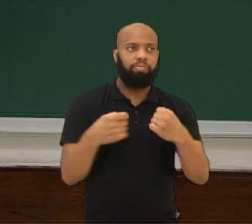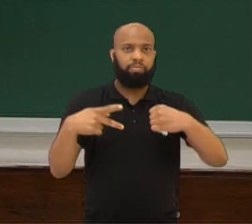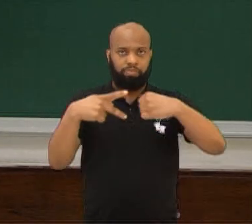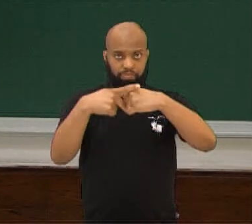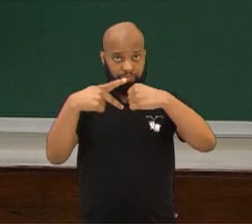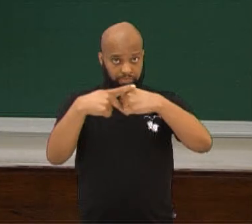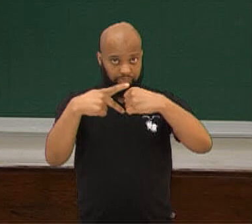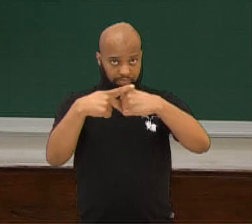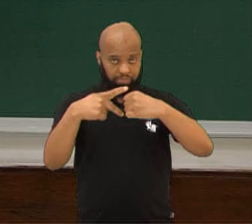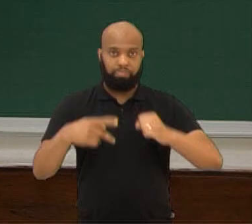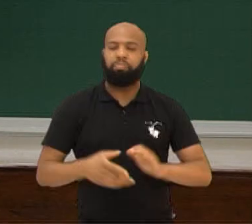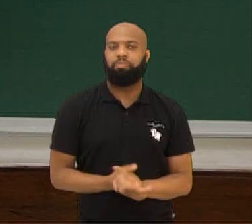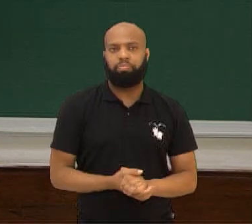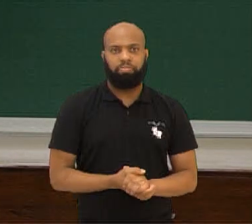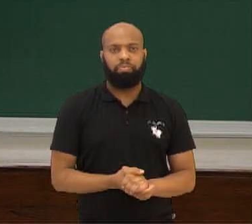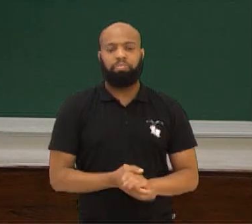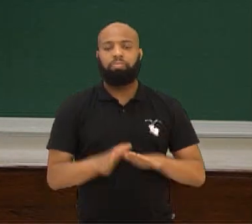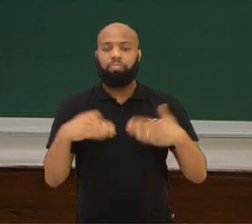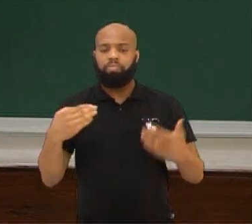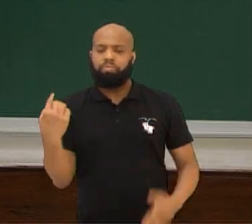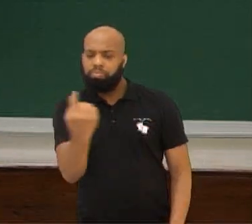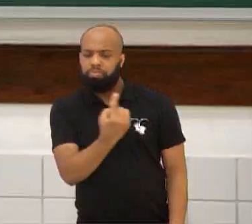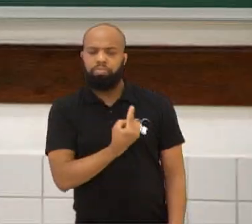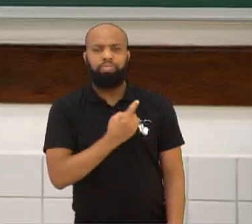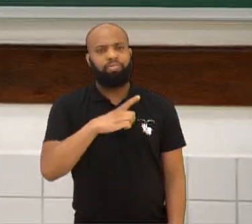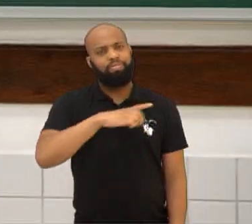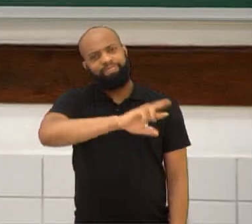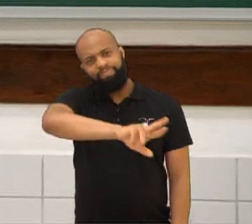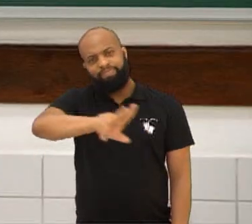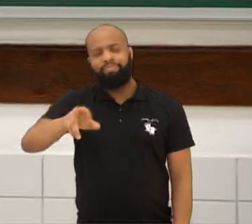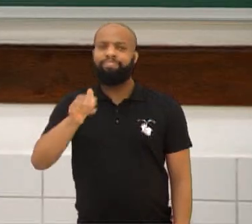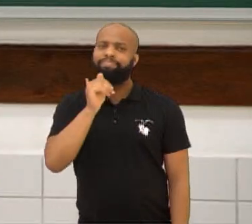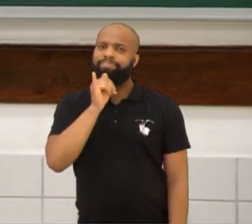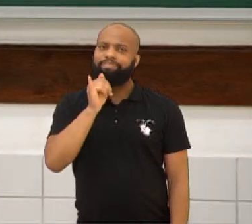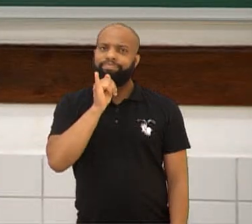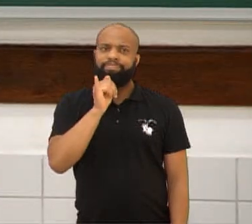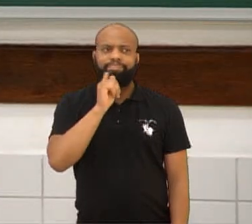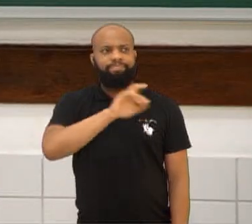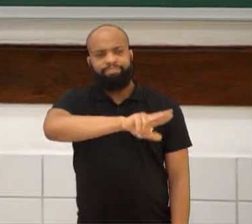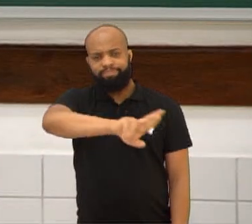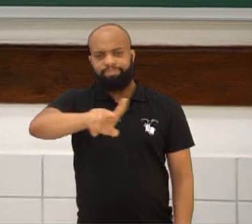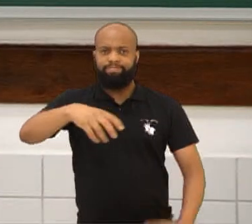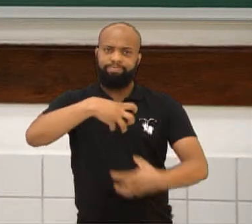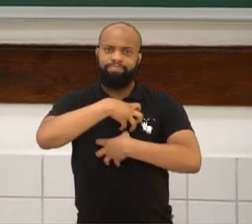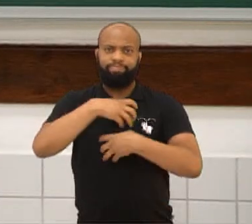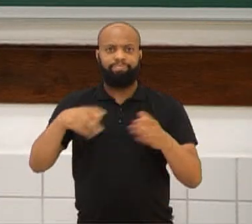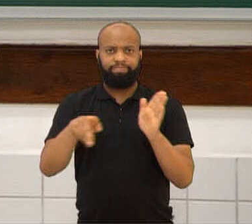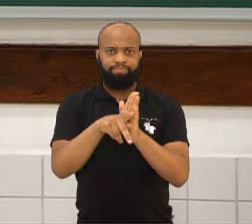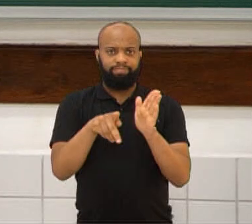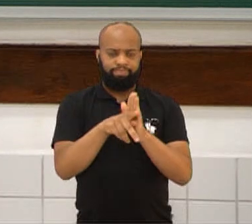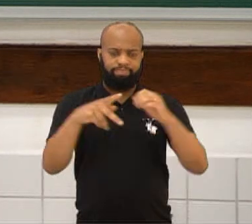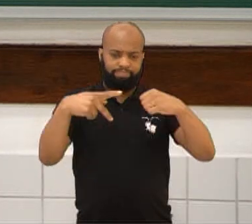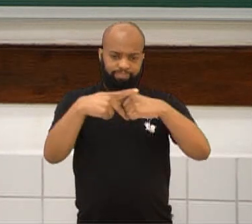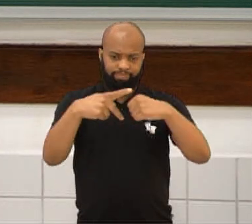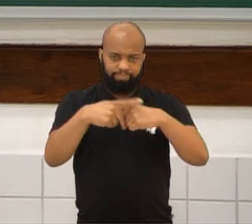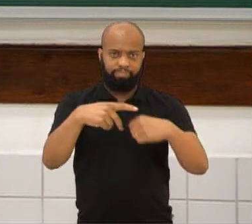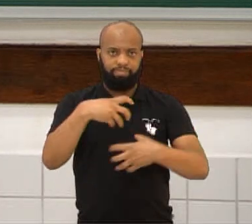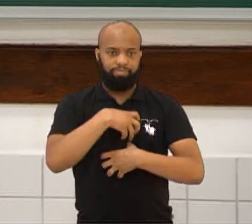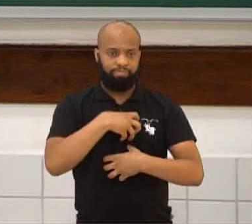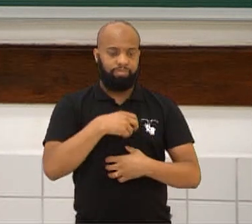um pronome. Nós temos vários exemplos, vários casos de pronomes. Nós temos os